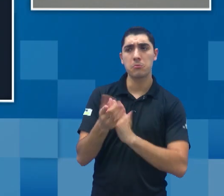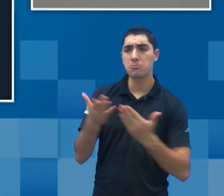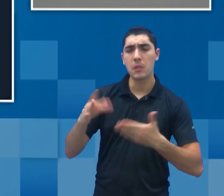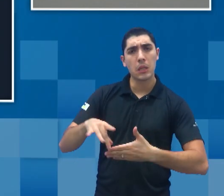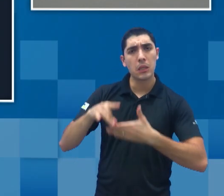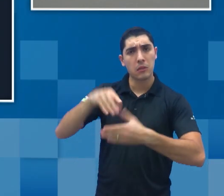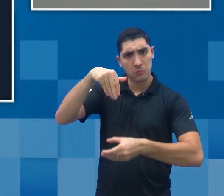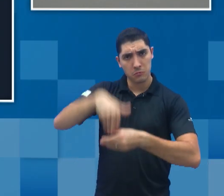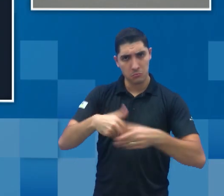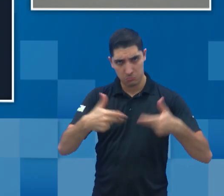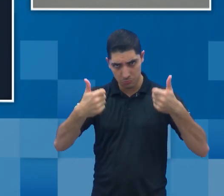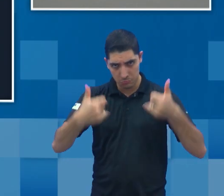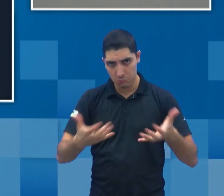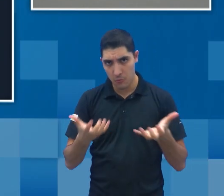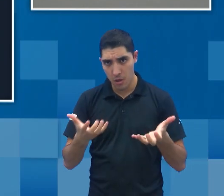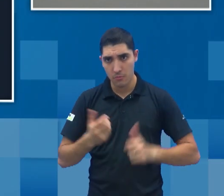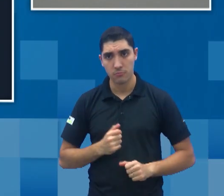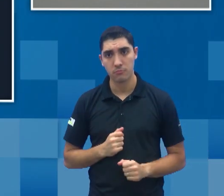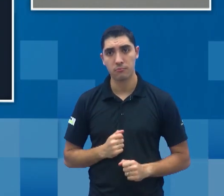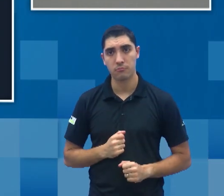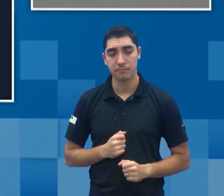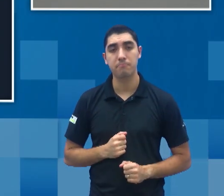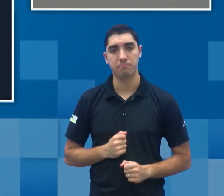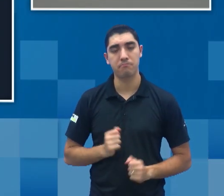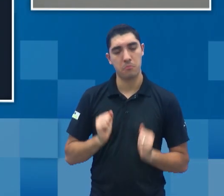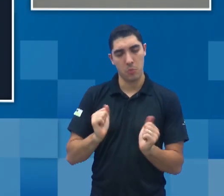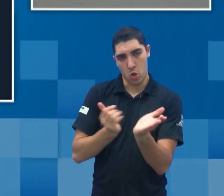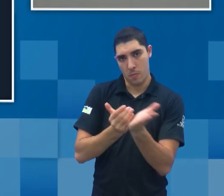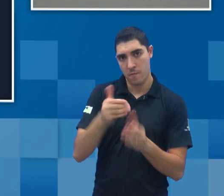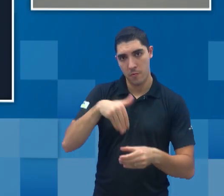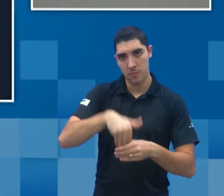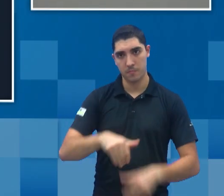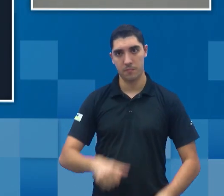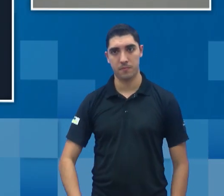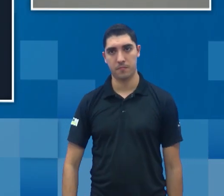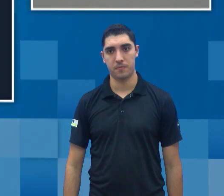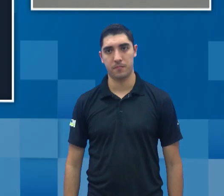ao voto. Aberta a votação.